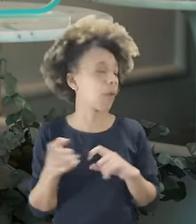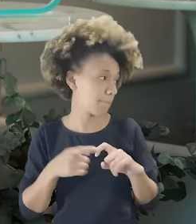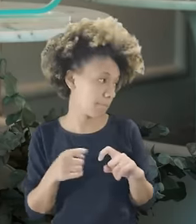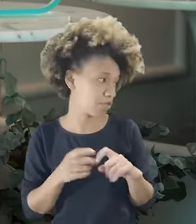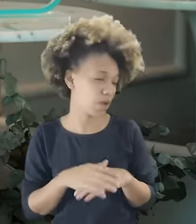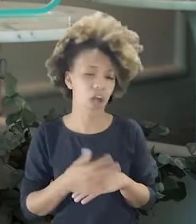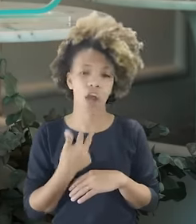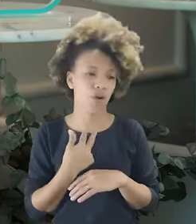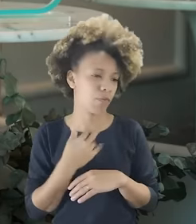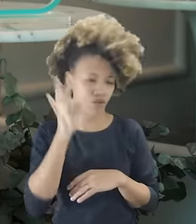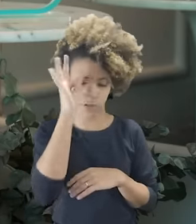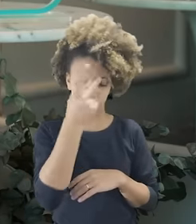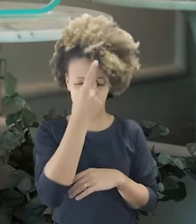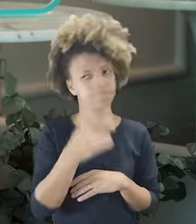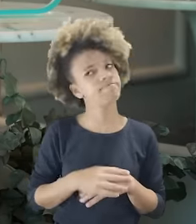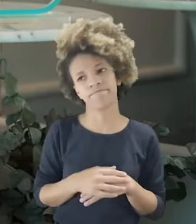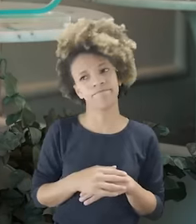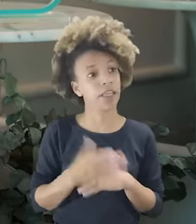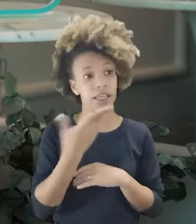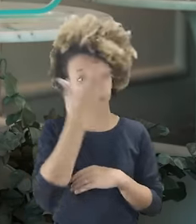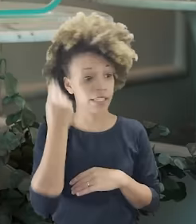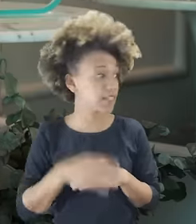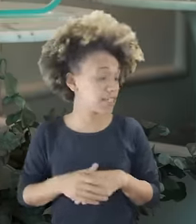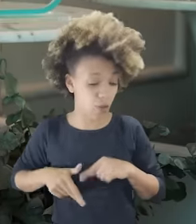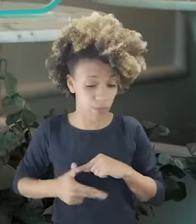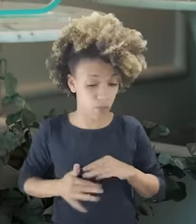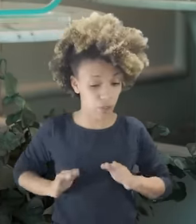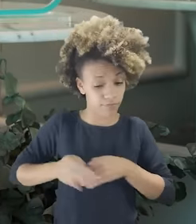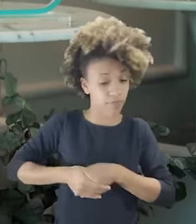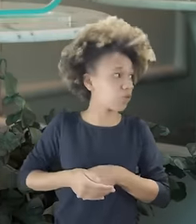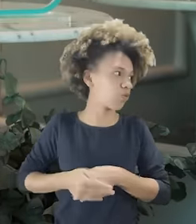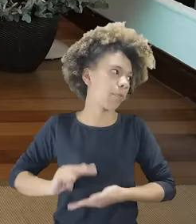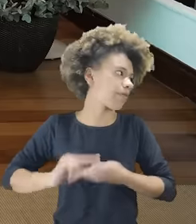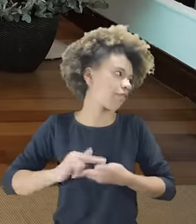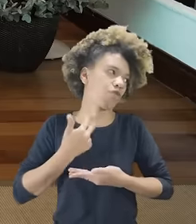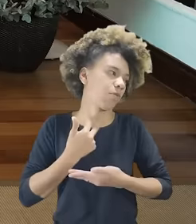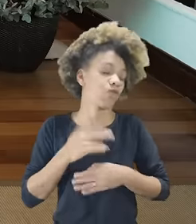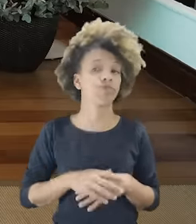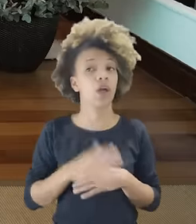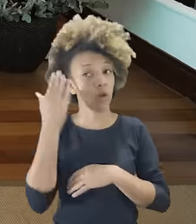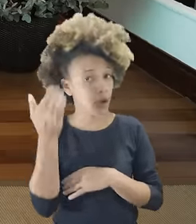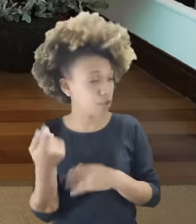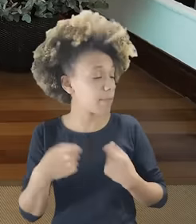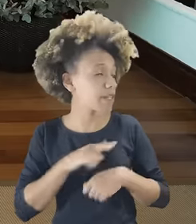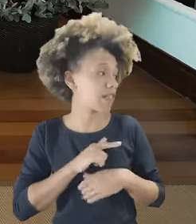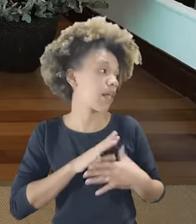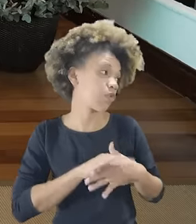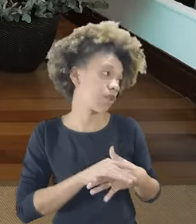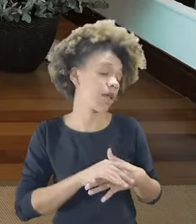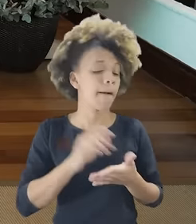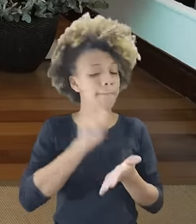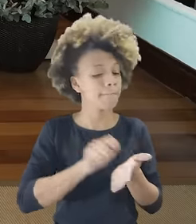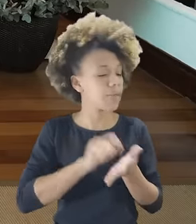ele não pode ter DH esqueci o bisturi dentro do passeio não pode essas coisas o artista ele precisa ter as doenças